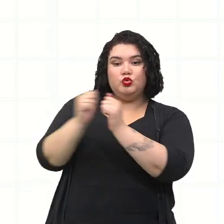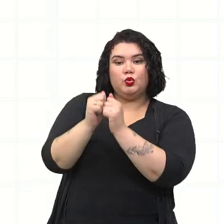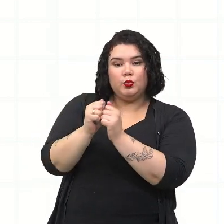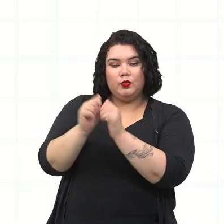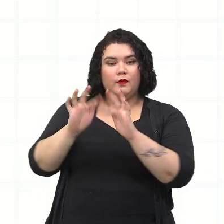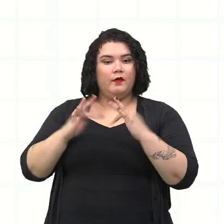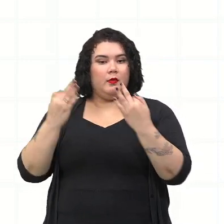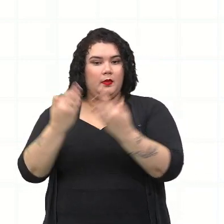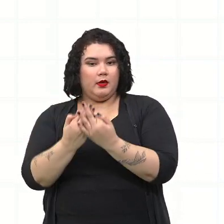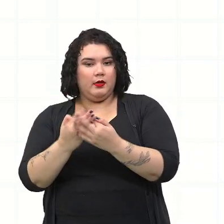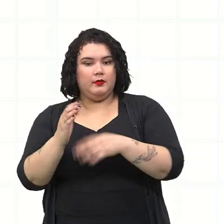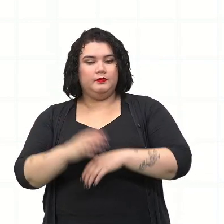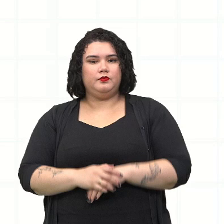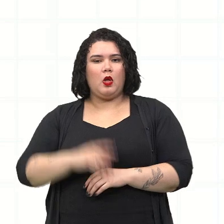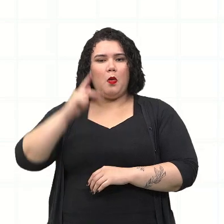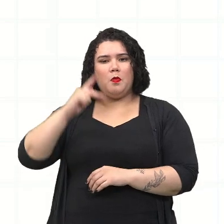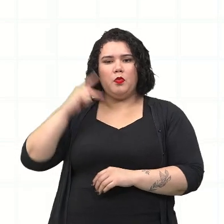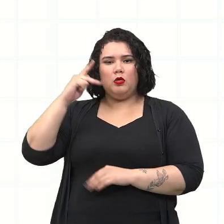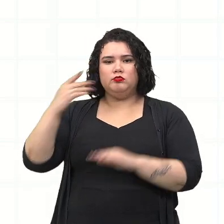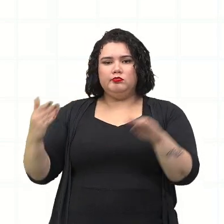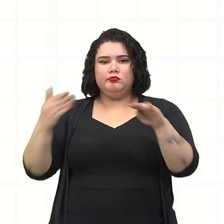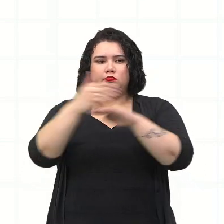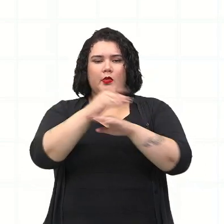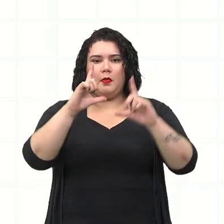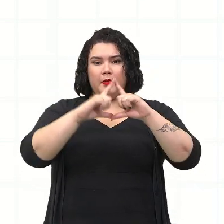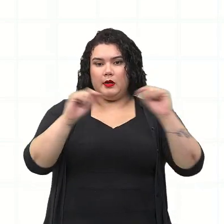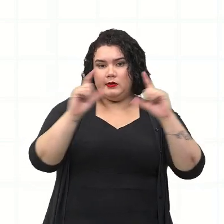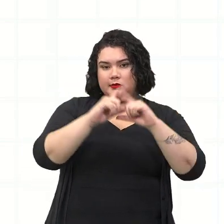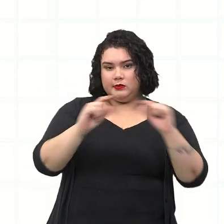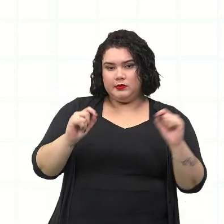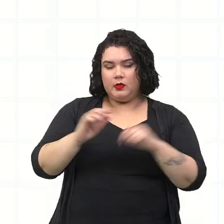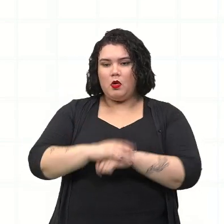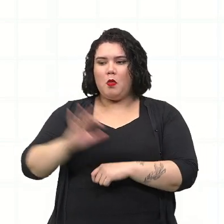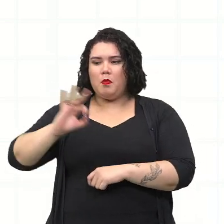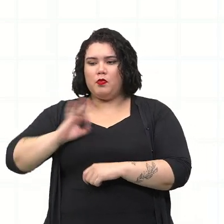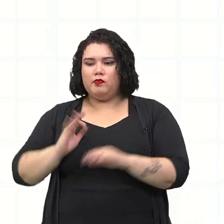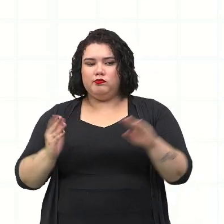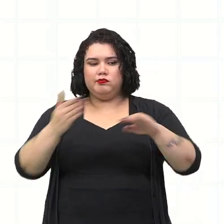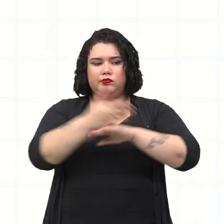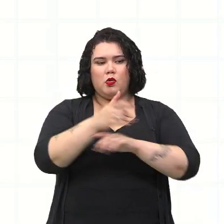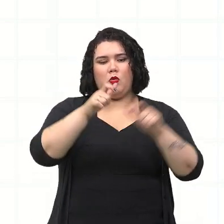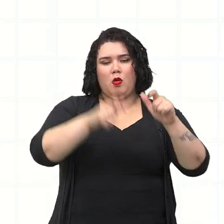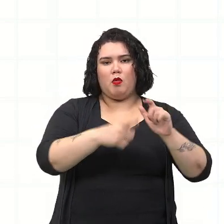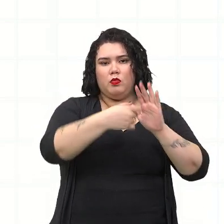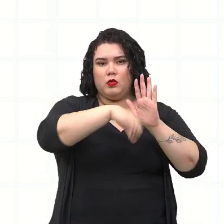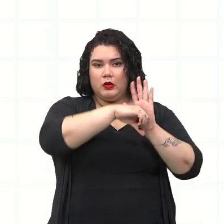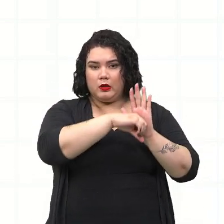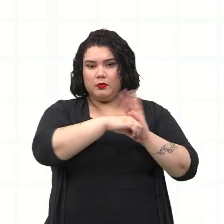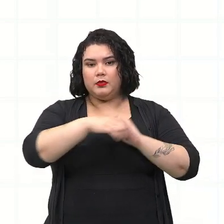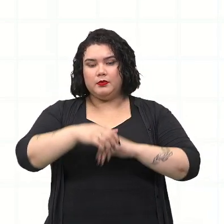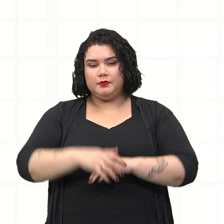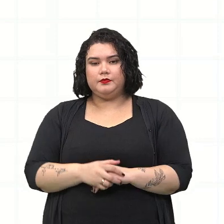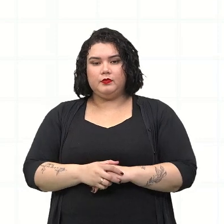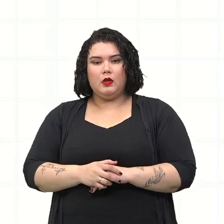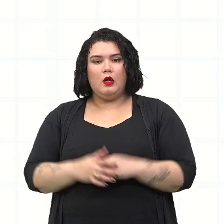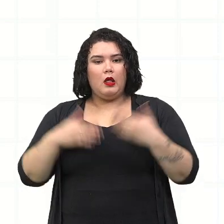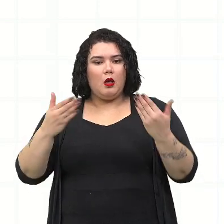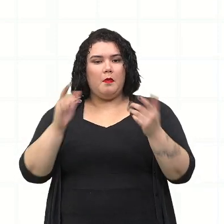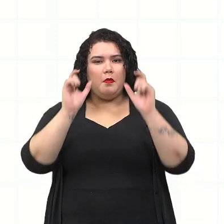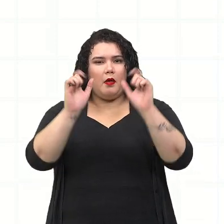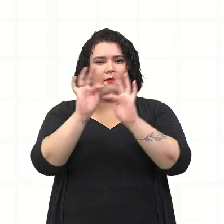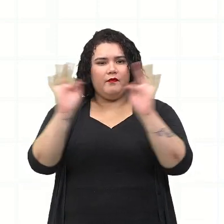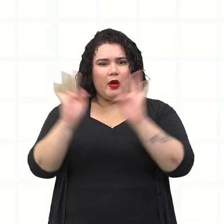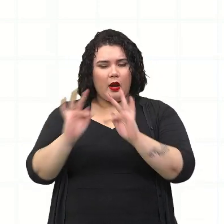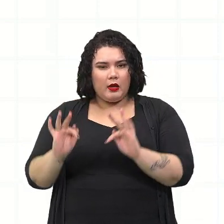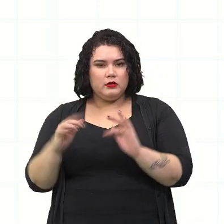companhia. Destino, os políticos foram para Brasília, o policial foi ao local do crime, então fazendo essa relação de destino.